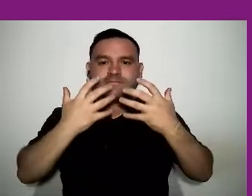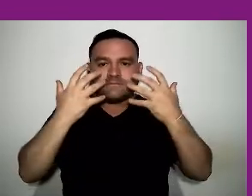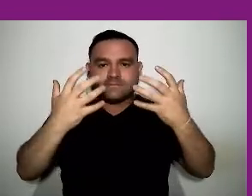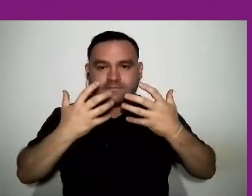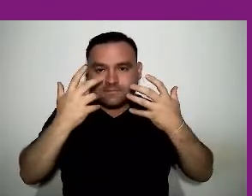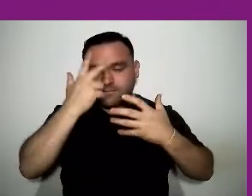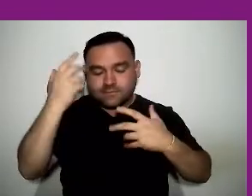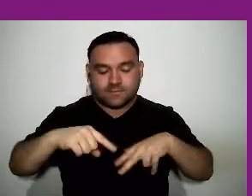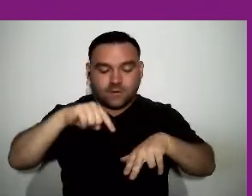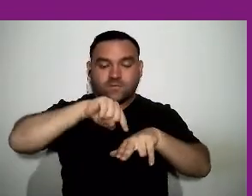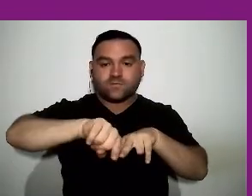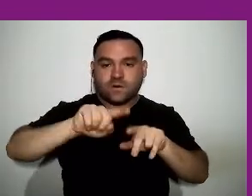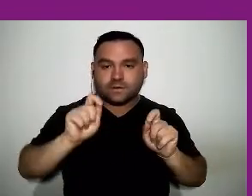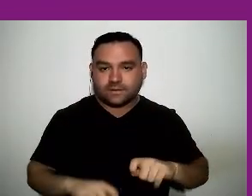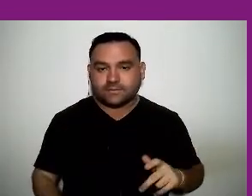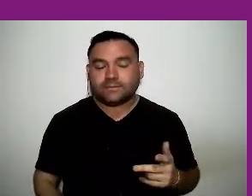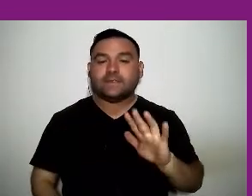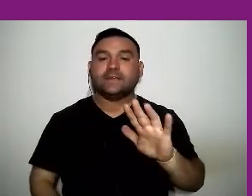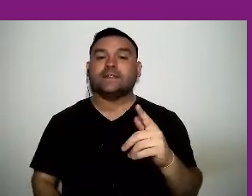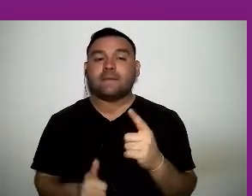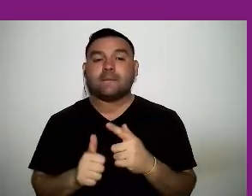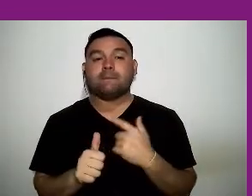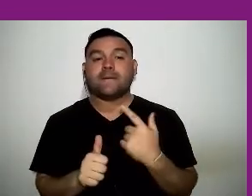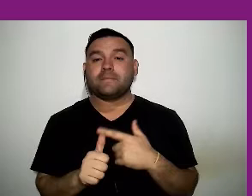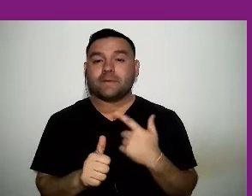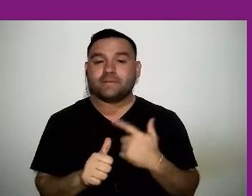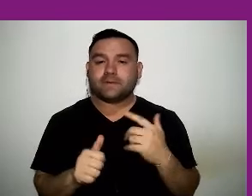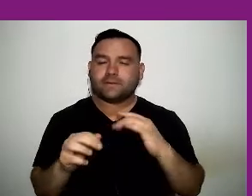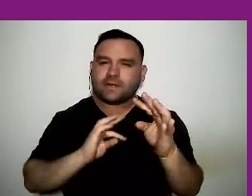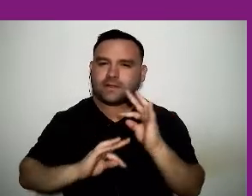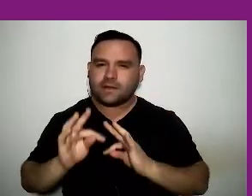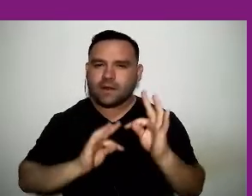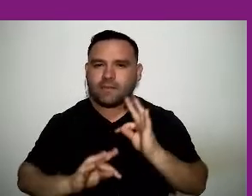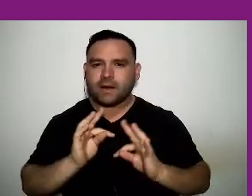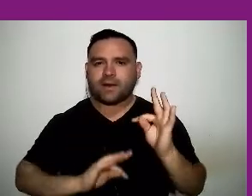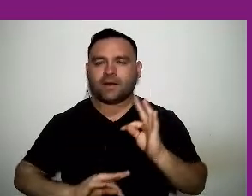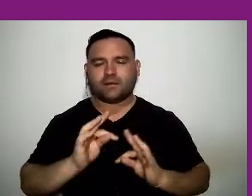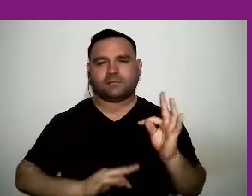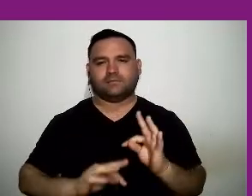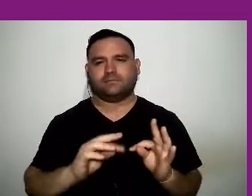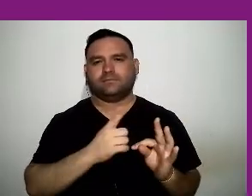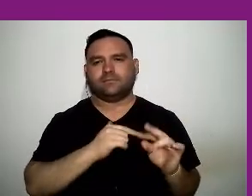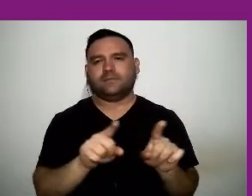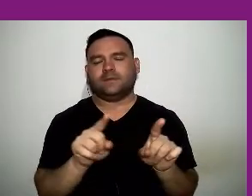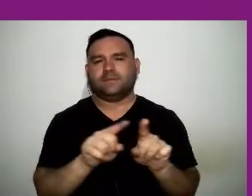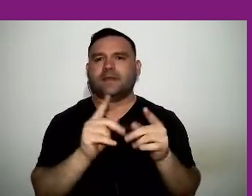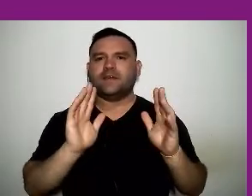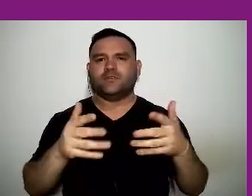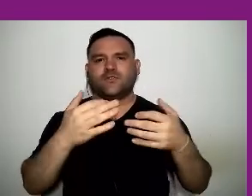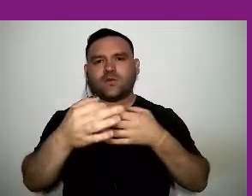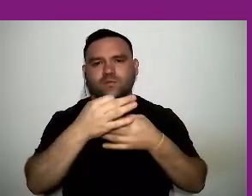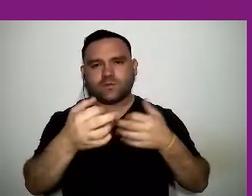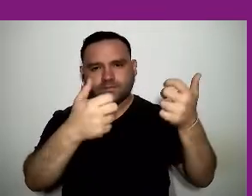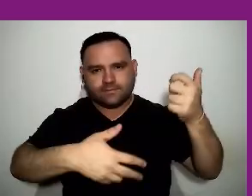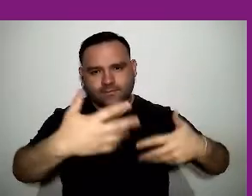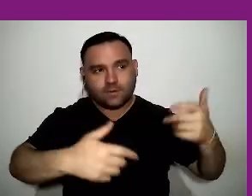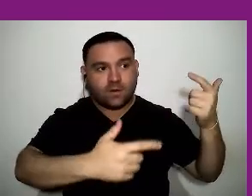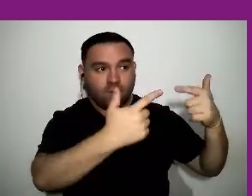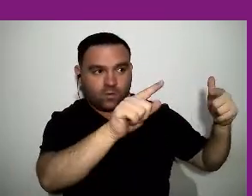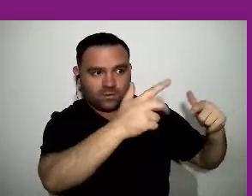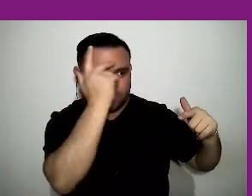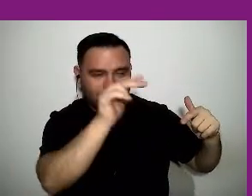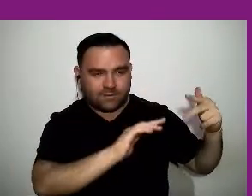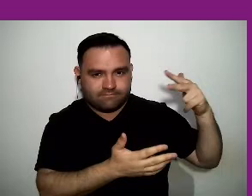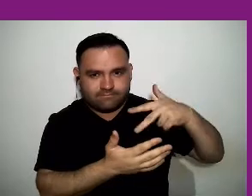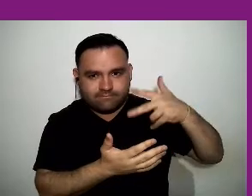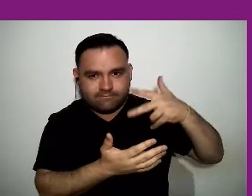ser intubado. Então, a primeira linha de tratamento, né, e isso já foi comentado pelos outros